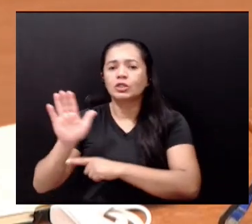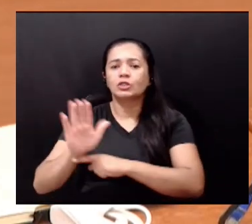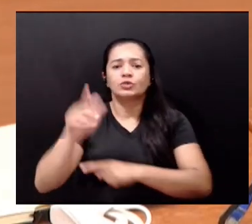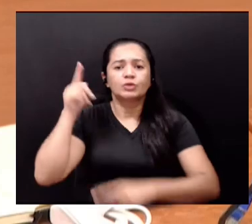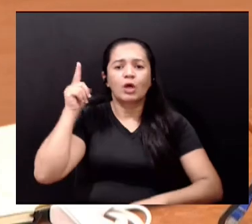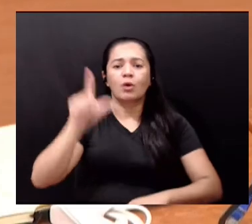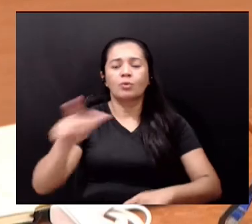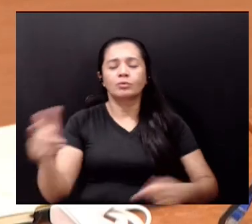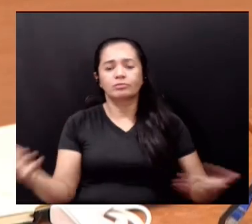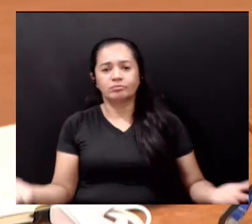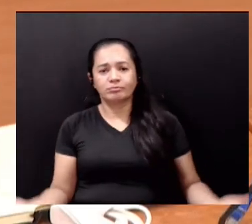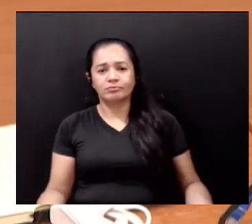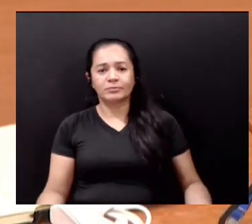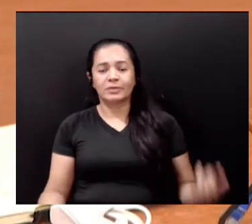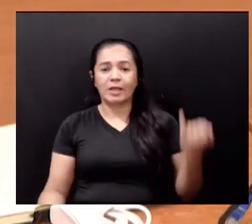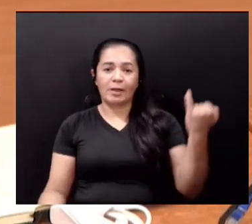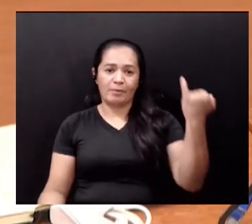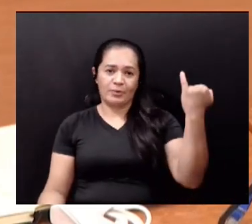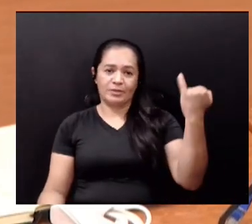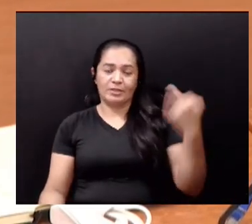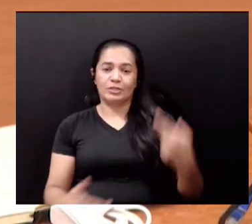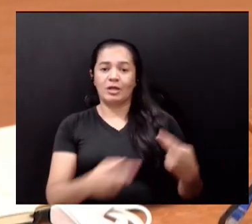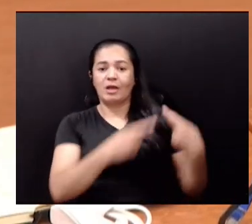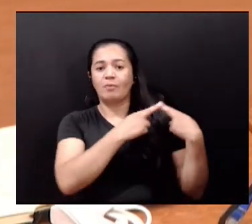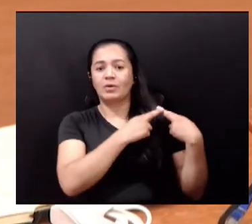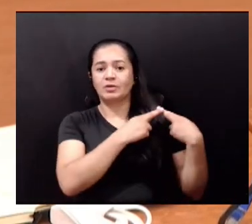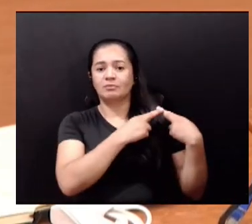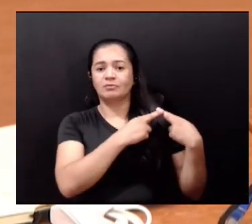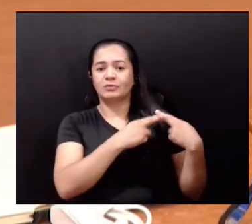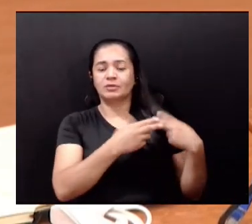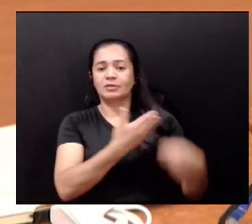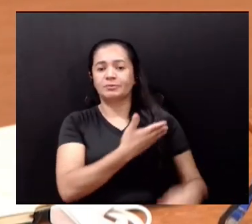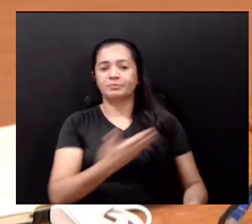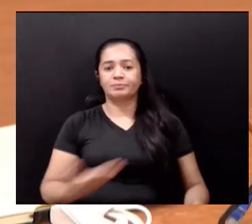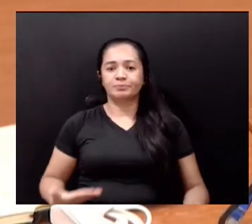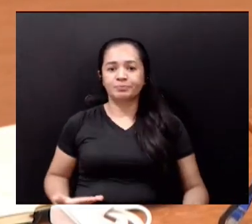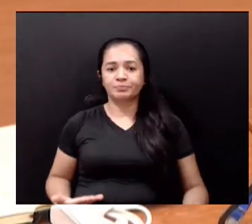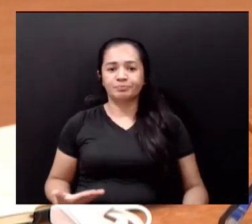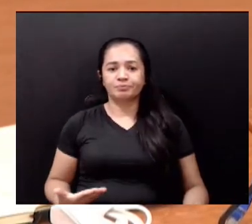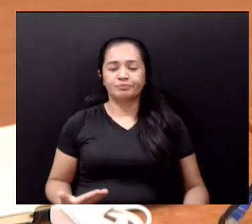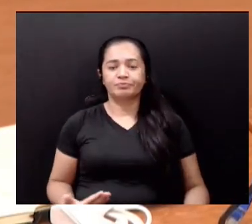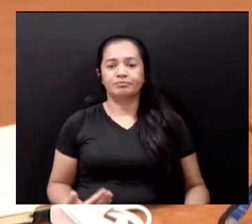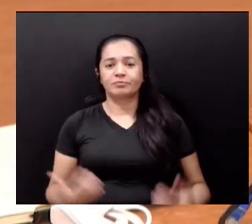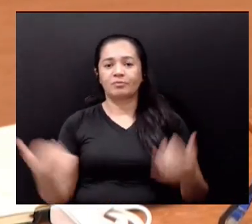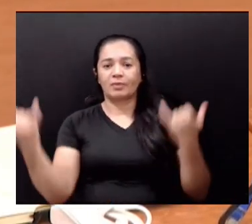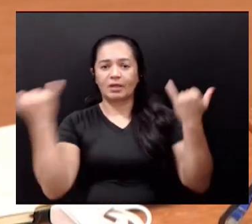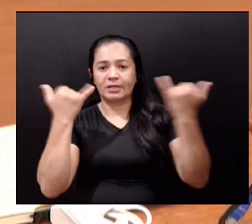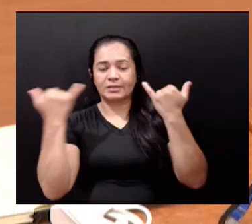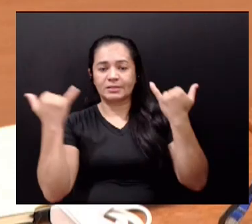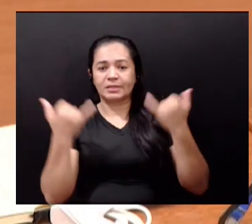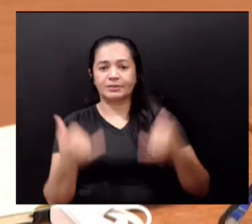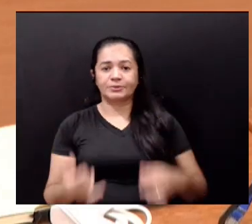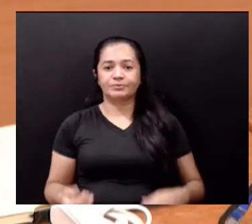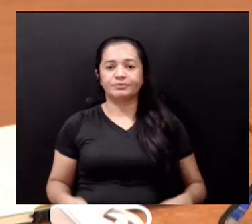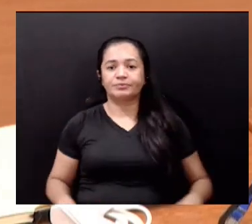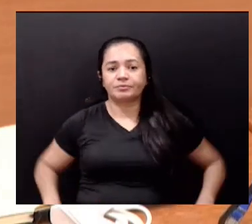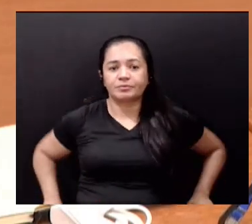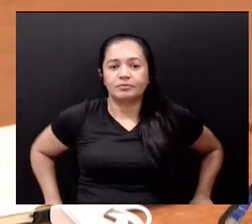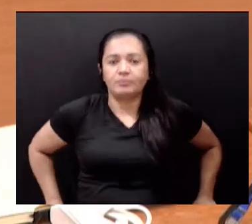muito importante, uma responsabilidade grande do poder público, né? Esses dados do aumento do suicídio, eles